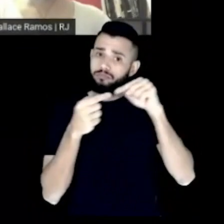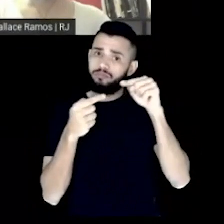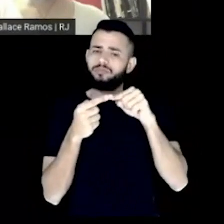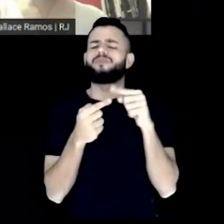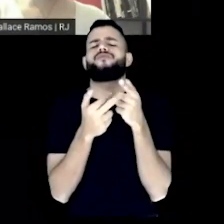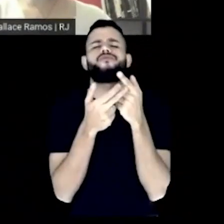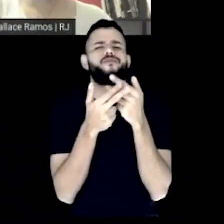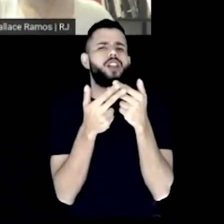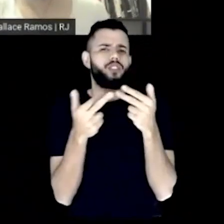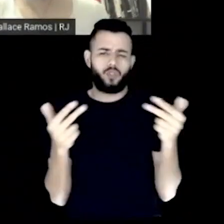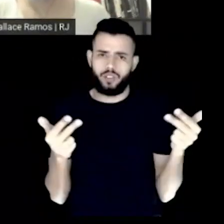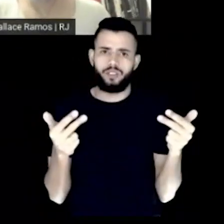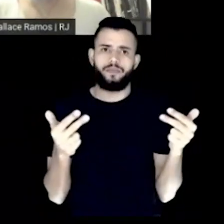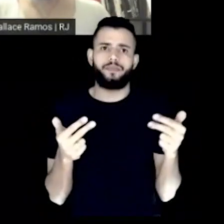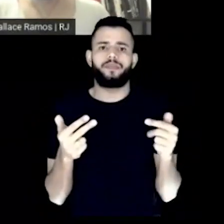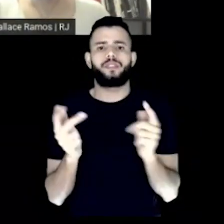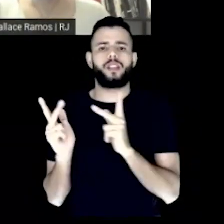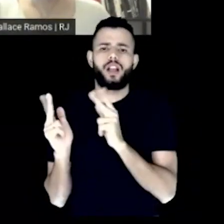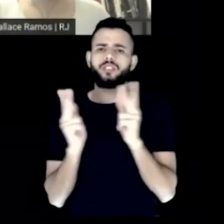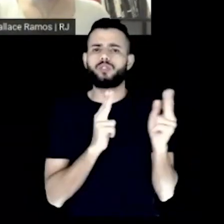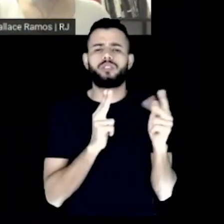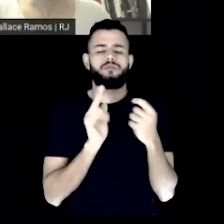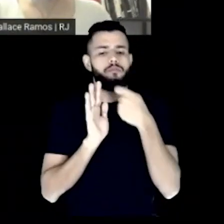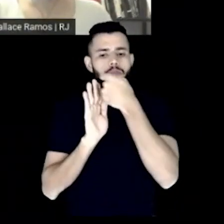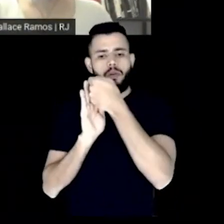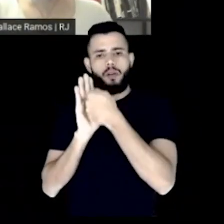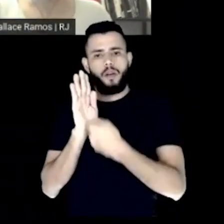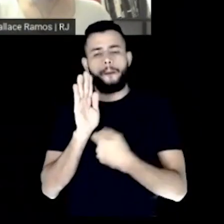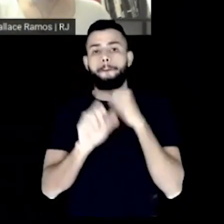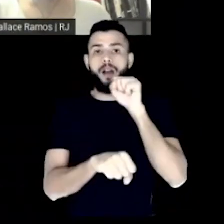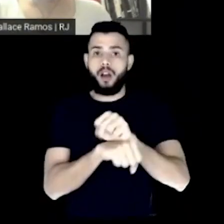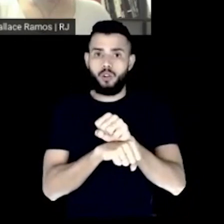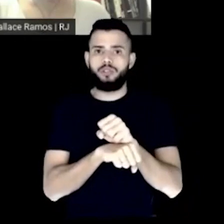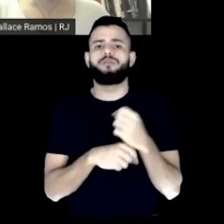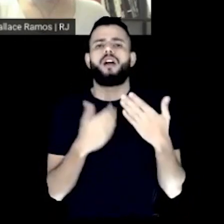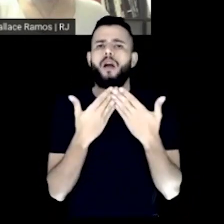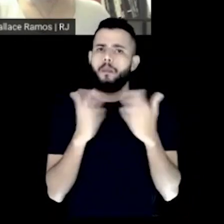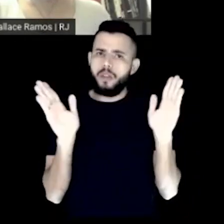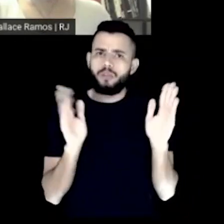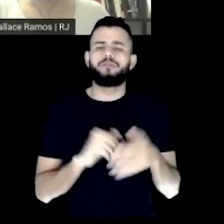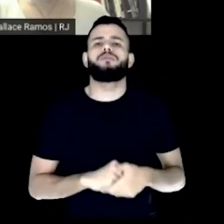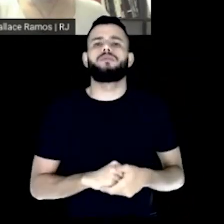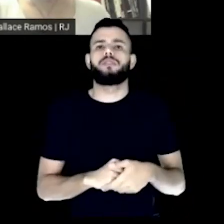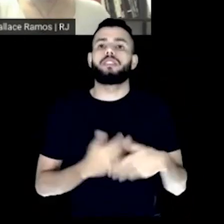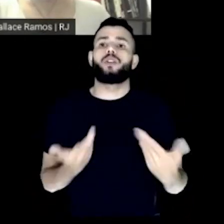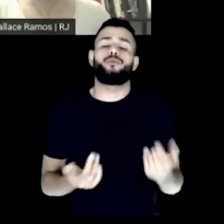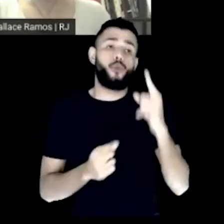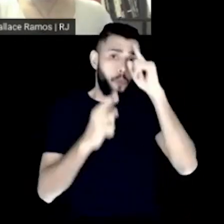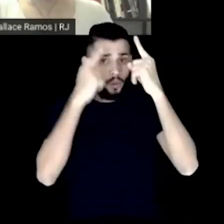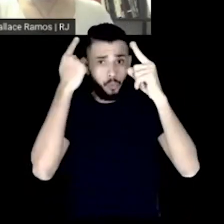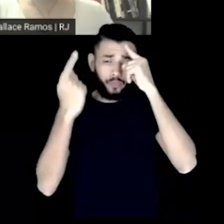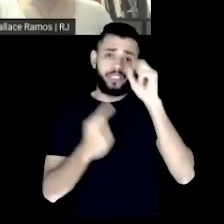projeto colidiu muito com várias coisas, e a editora parou todo o calendário em abril por conta disso, e